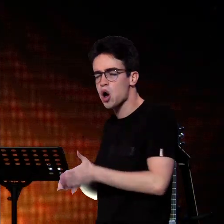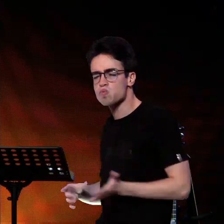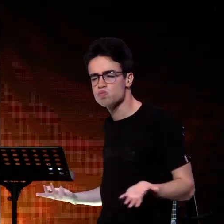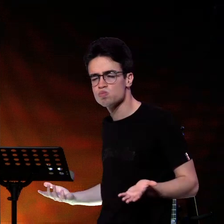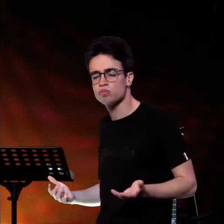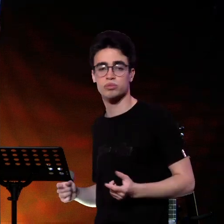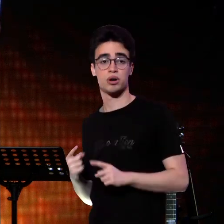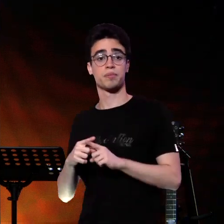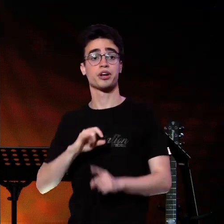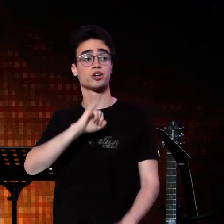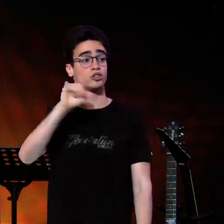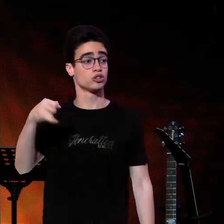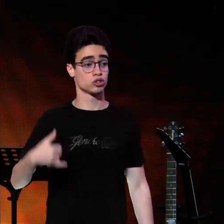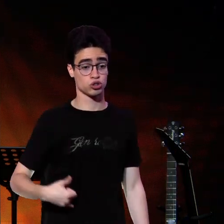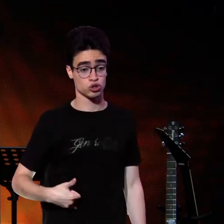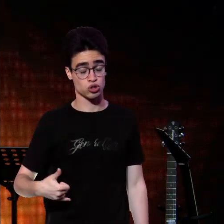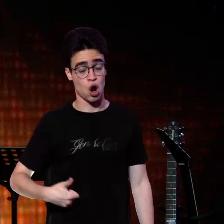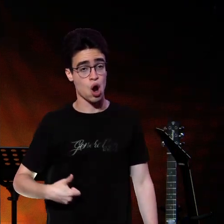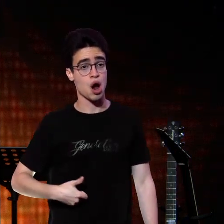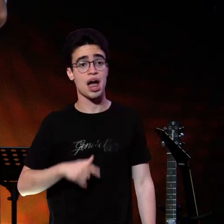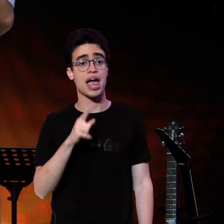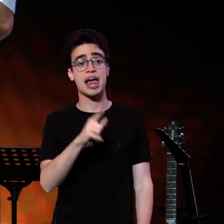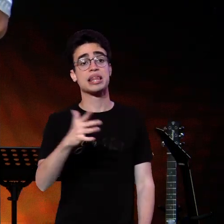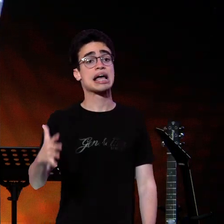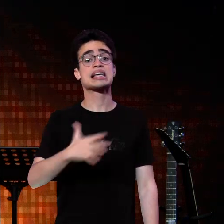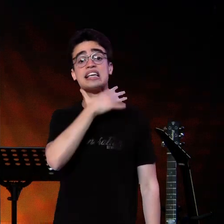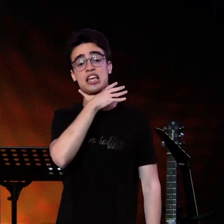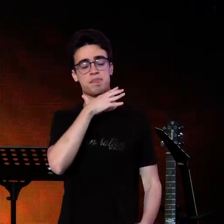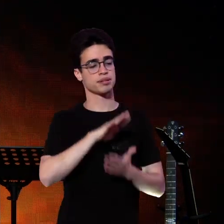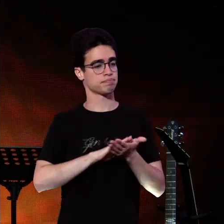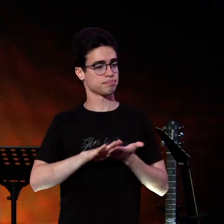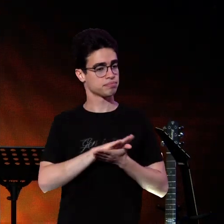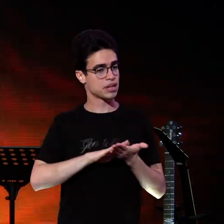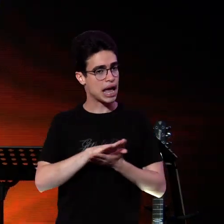Jó não tinha cometido nenhum crime, mas